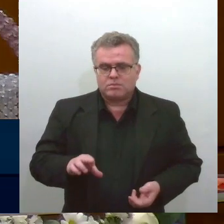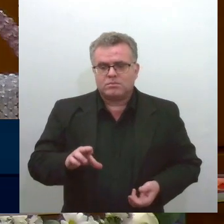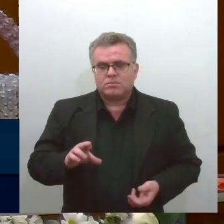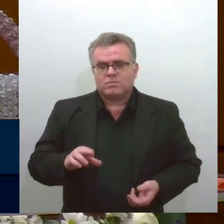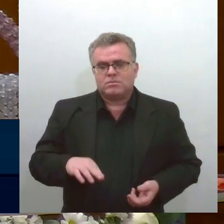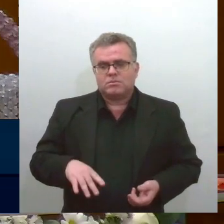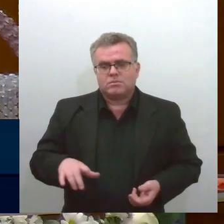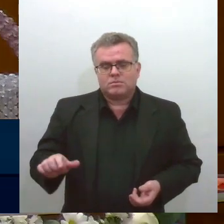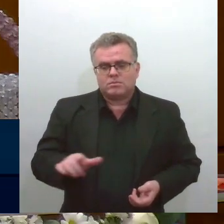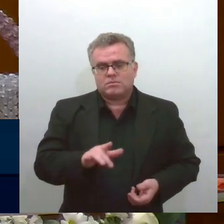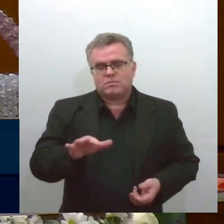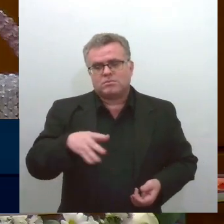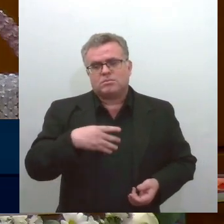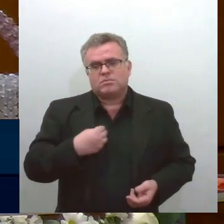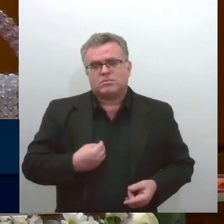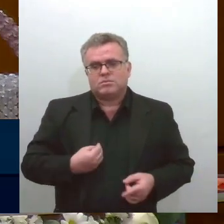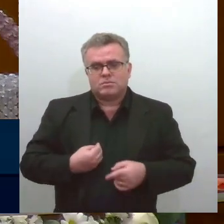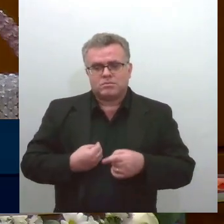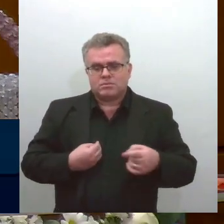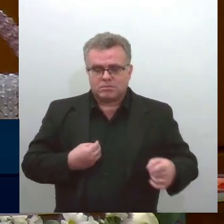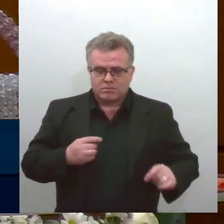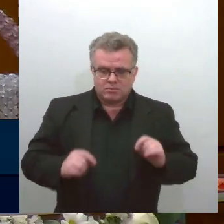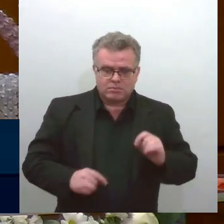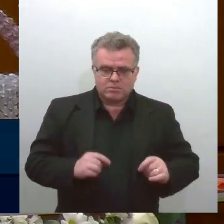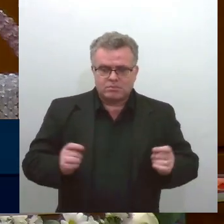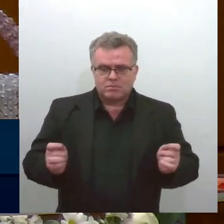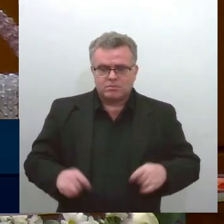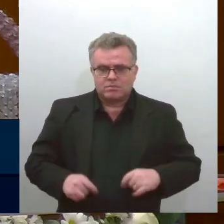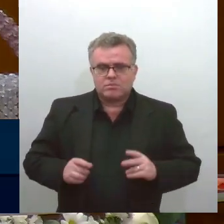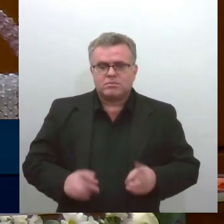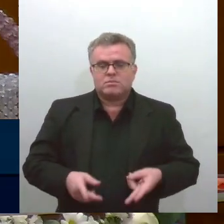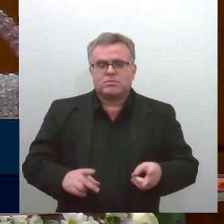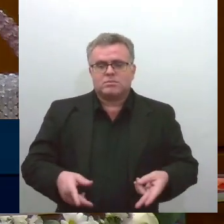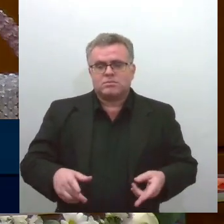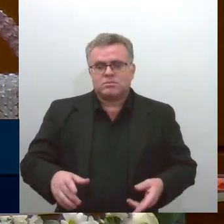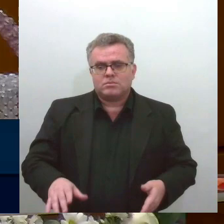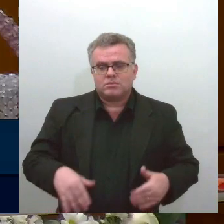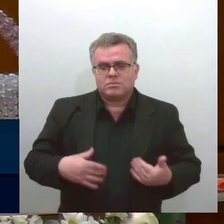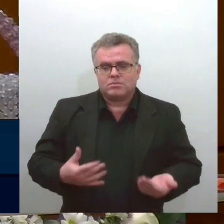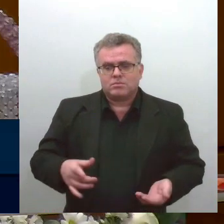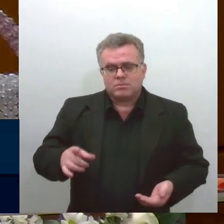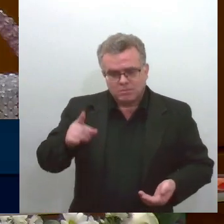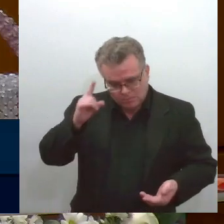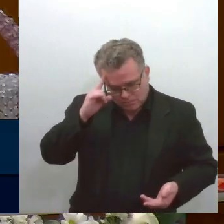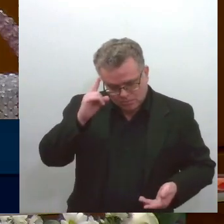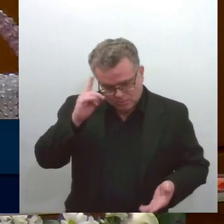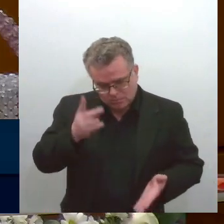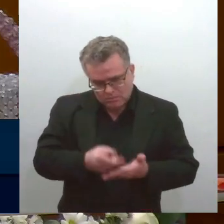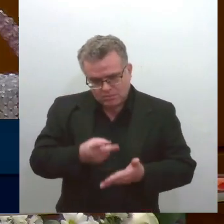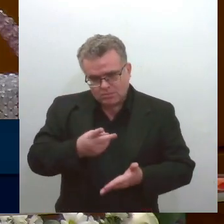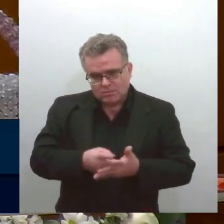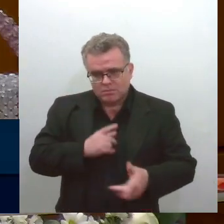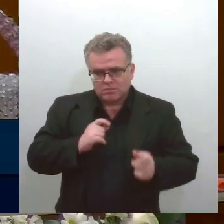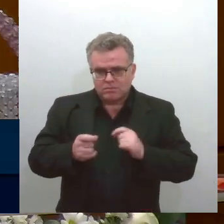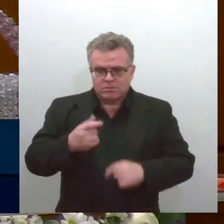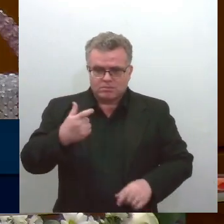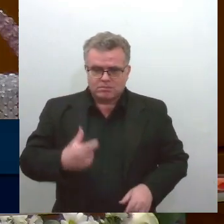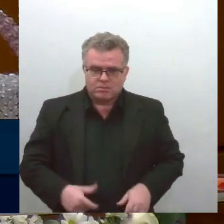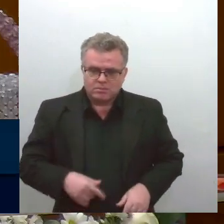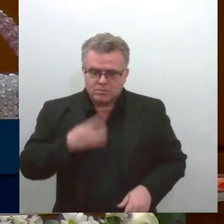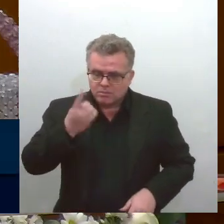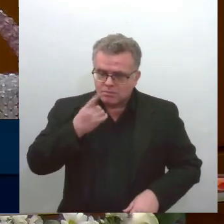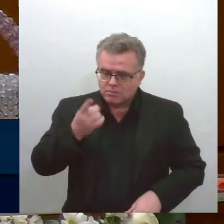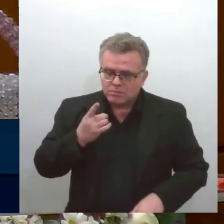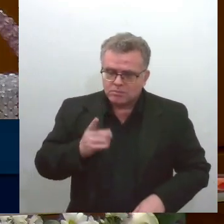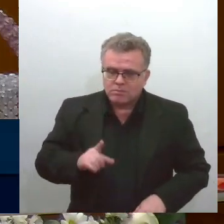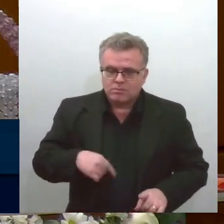jornalista Babadeiro, que todos os dias tem de me entrevistar, porque eu sou a deputada que todos os dias subo na tribuna e